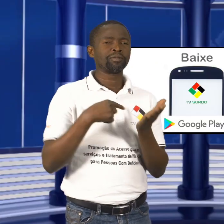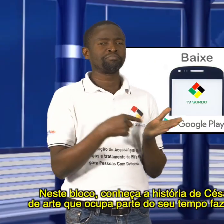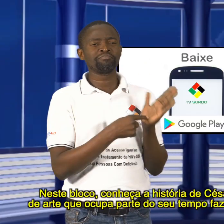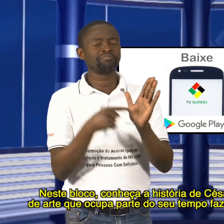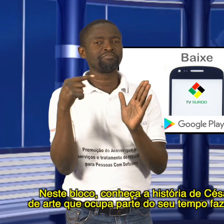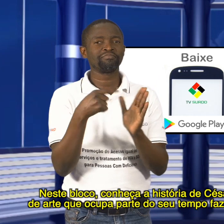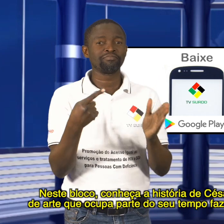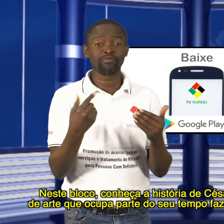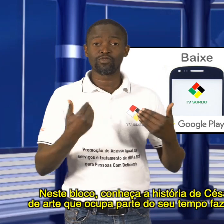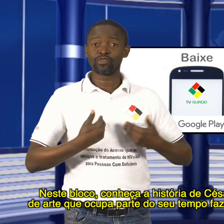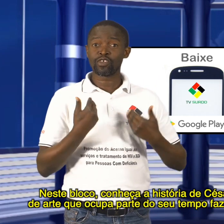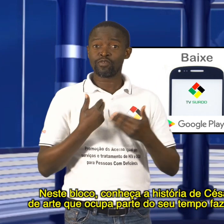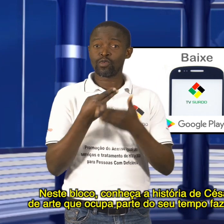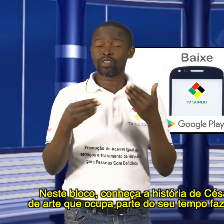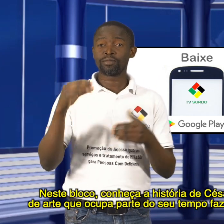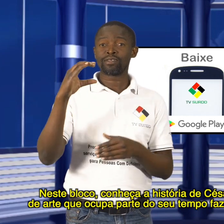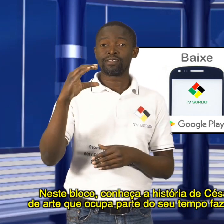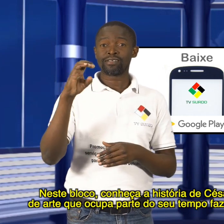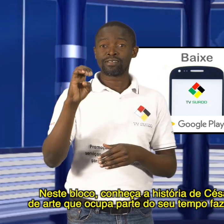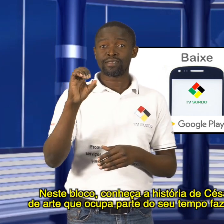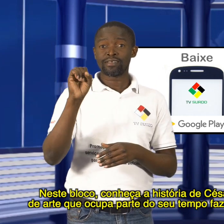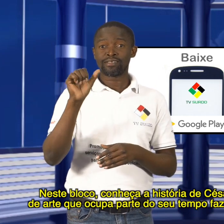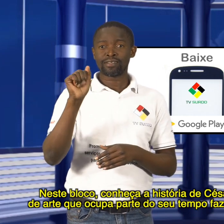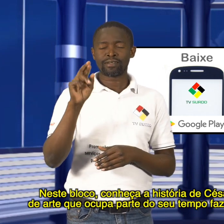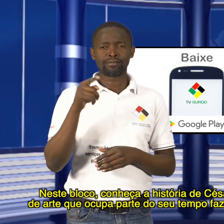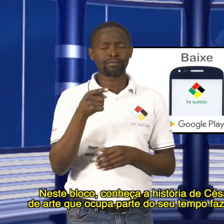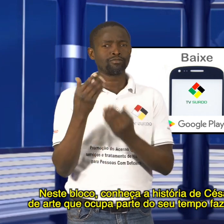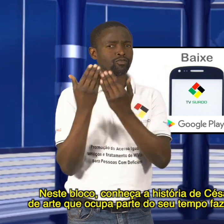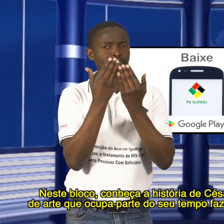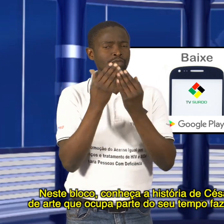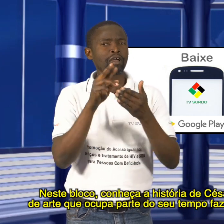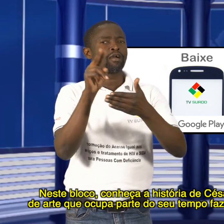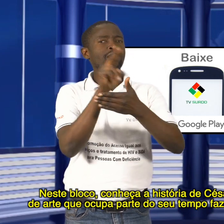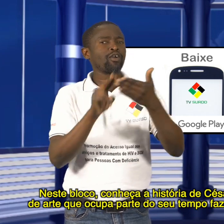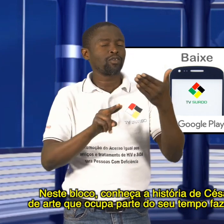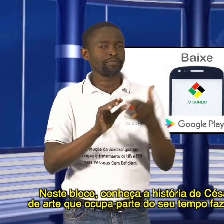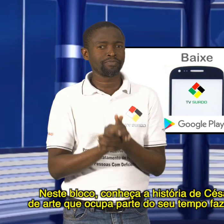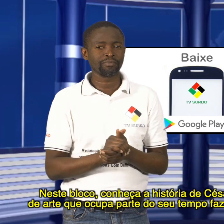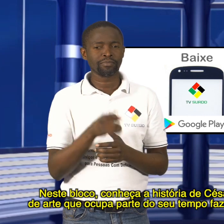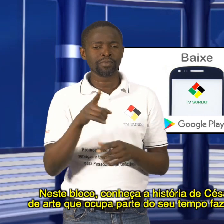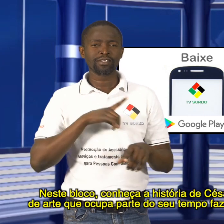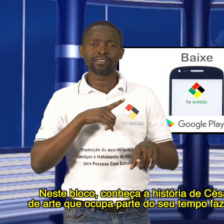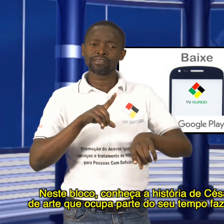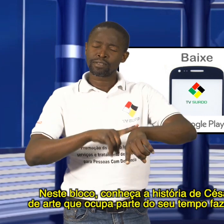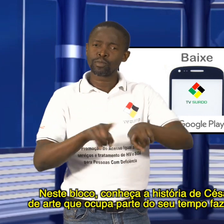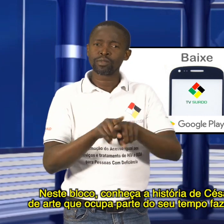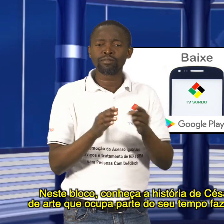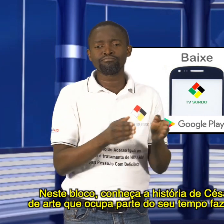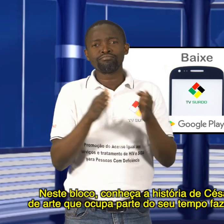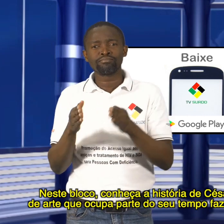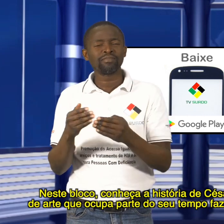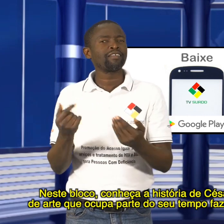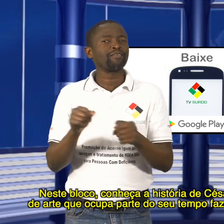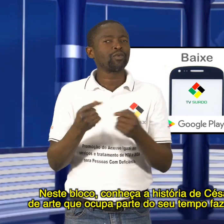Neste bloco, conheça a história de César, um jovem estudante de arte que ocupa parte do seu tempo